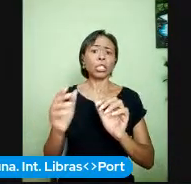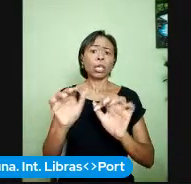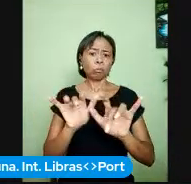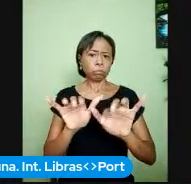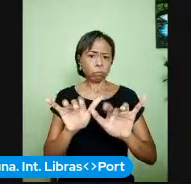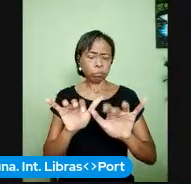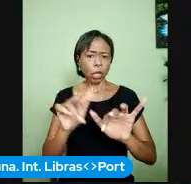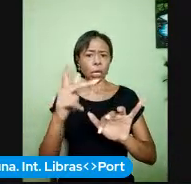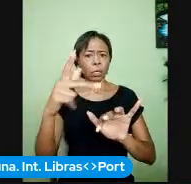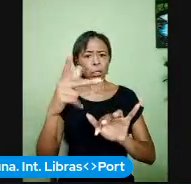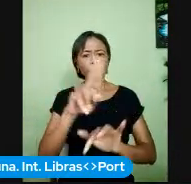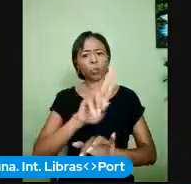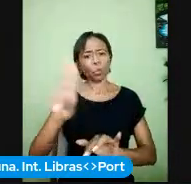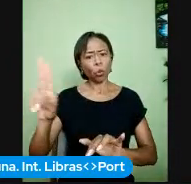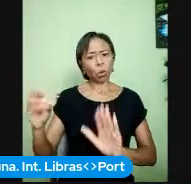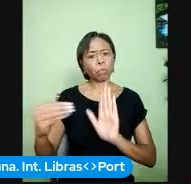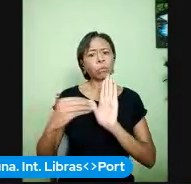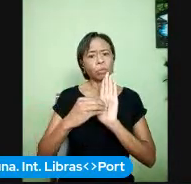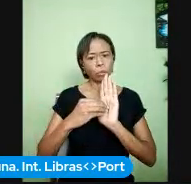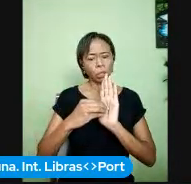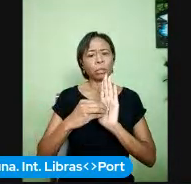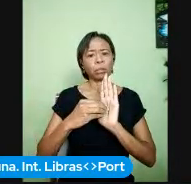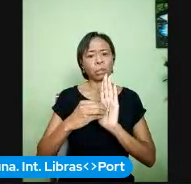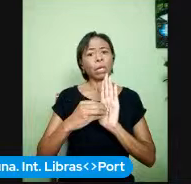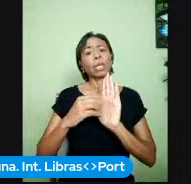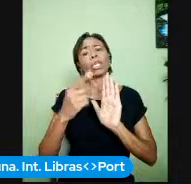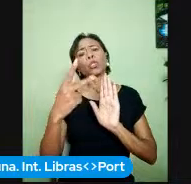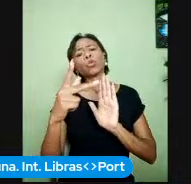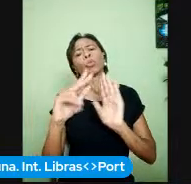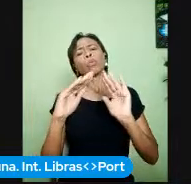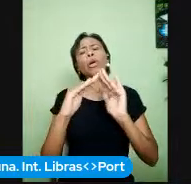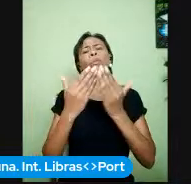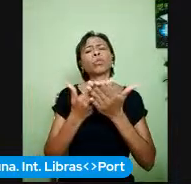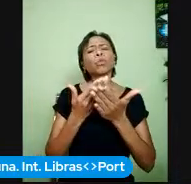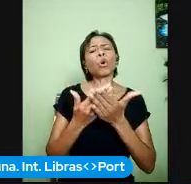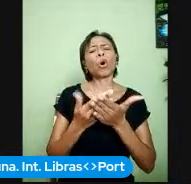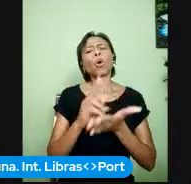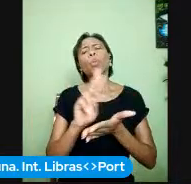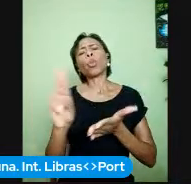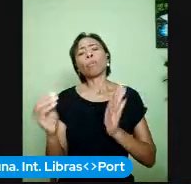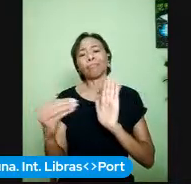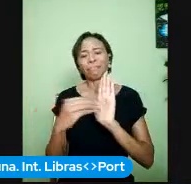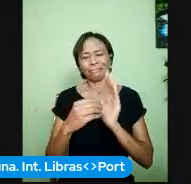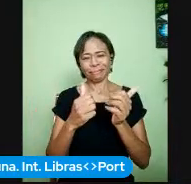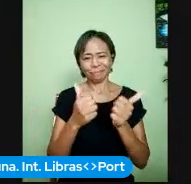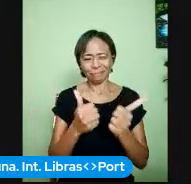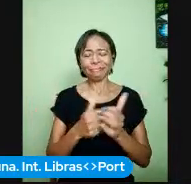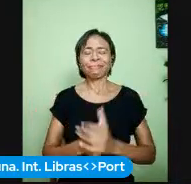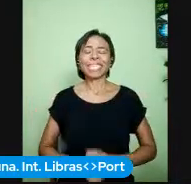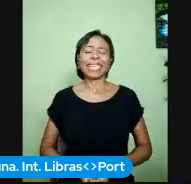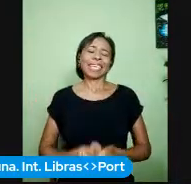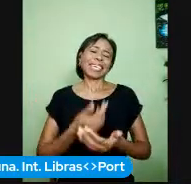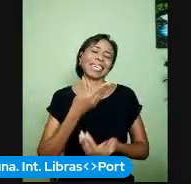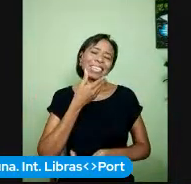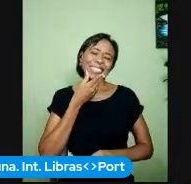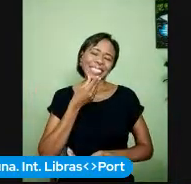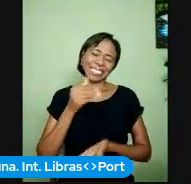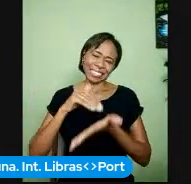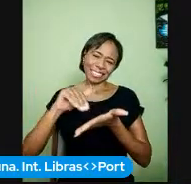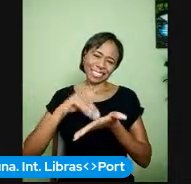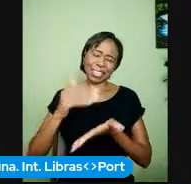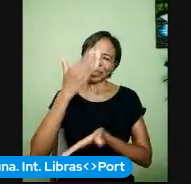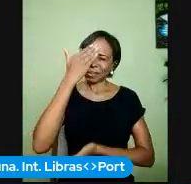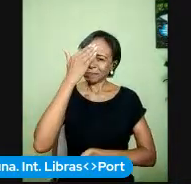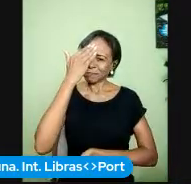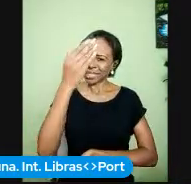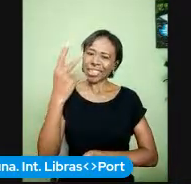poderem indicar que escola que está participando, tá bem? Secretário, muito obrigada aí por sua fala. A gente